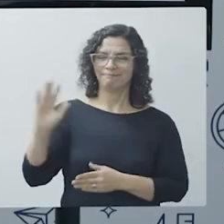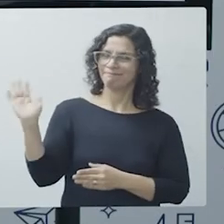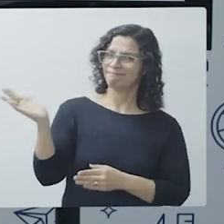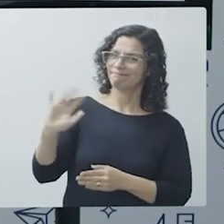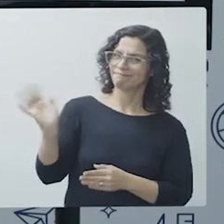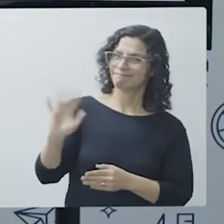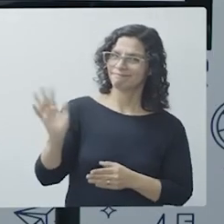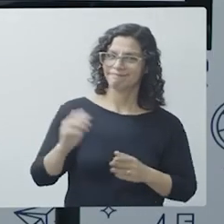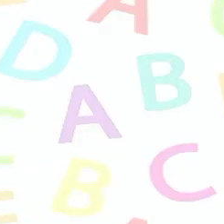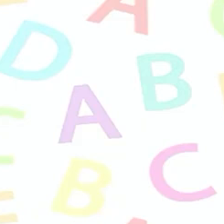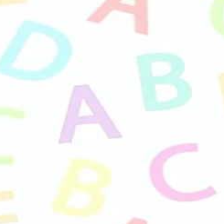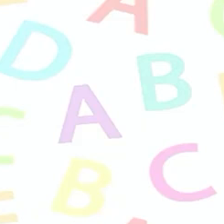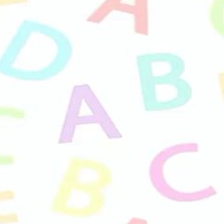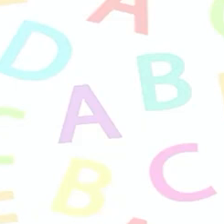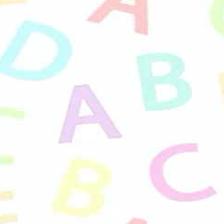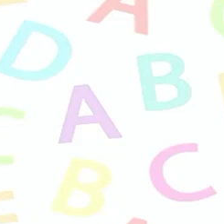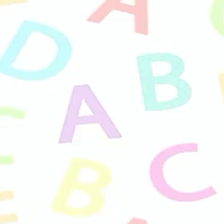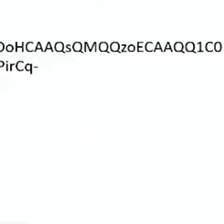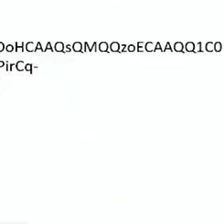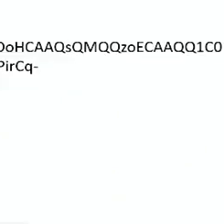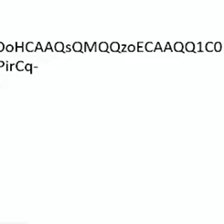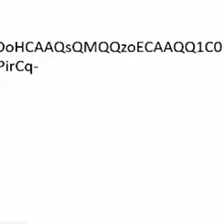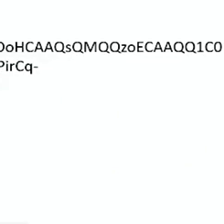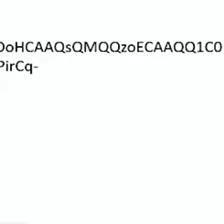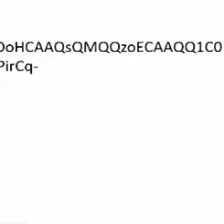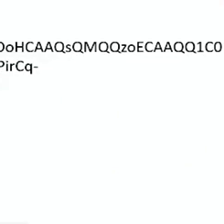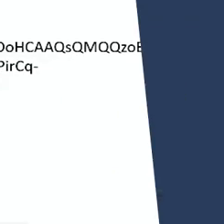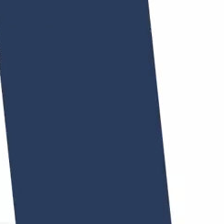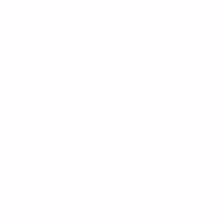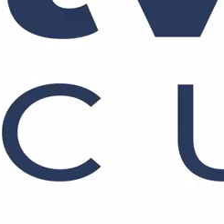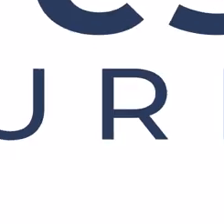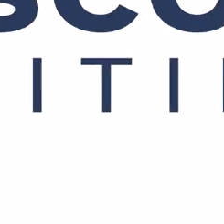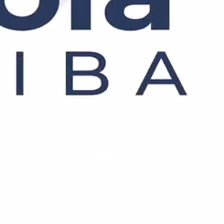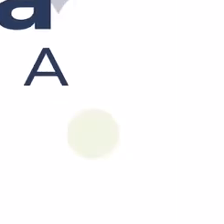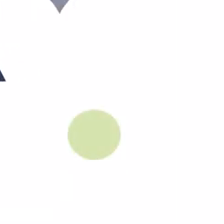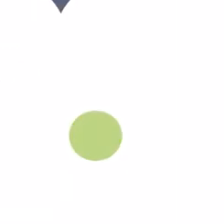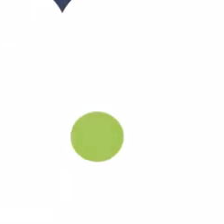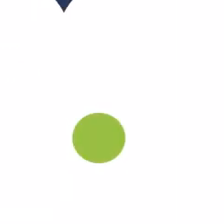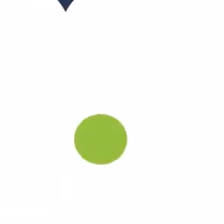aula. Tchau!